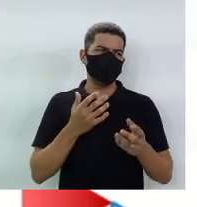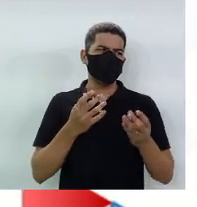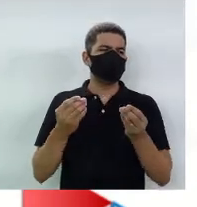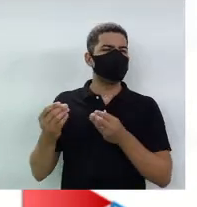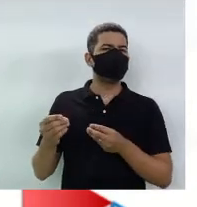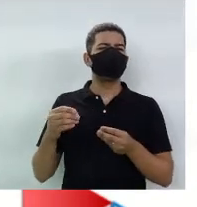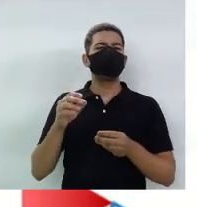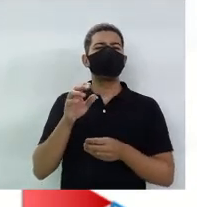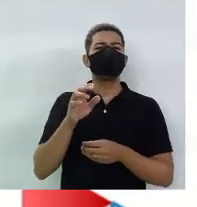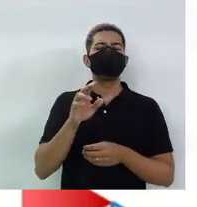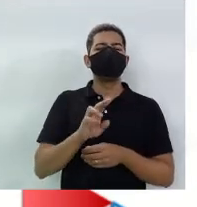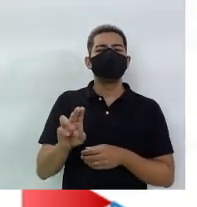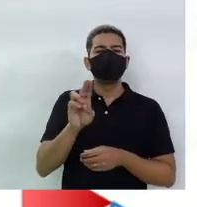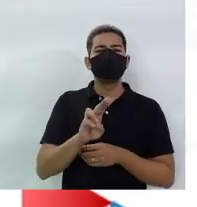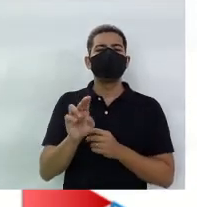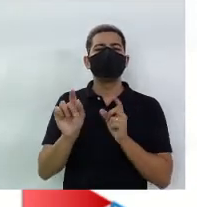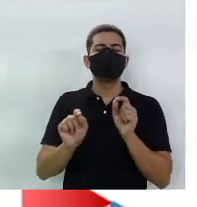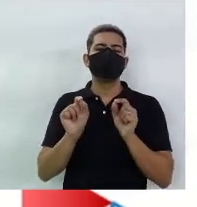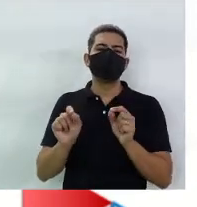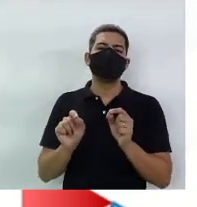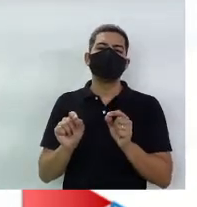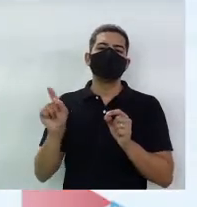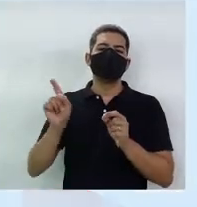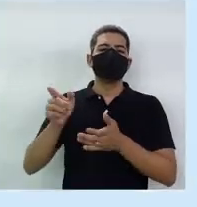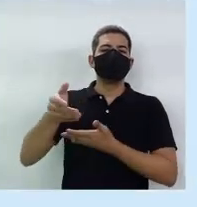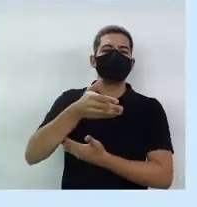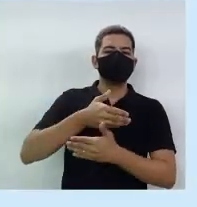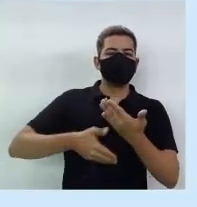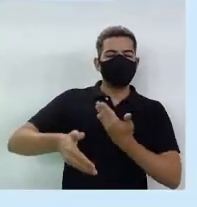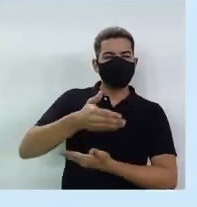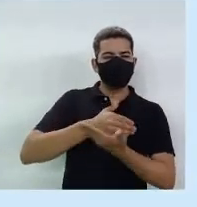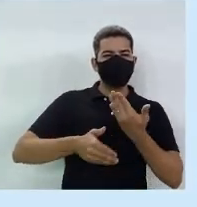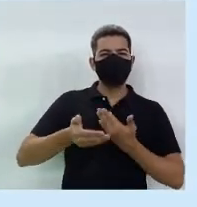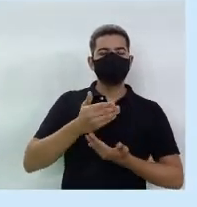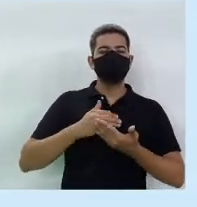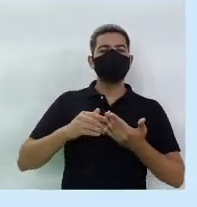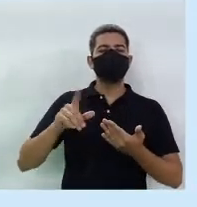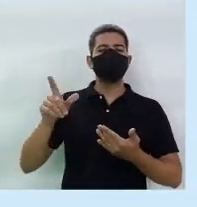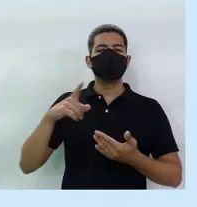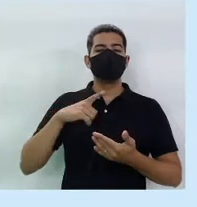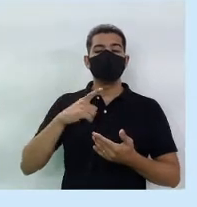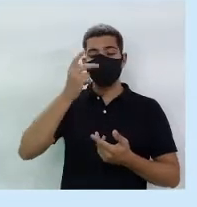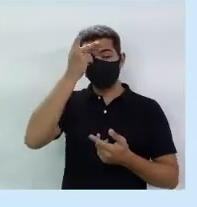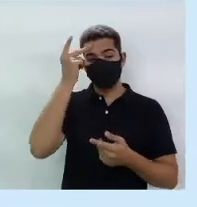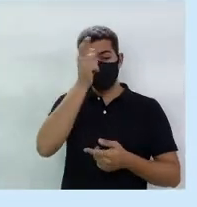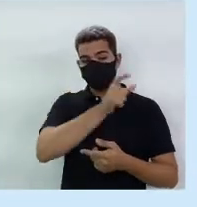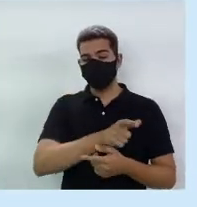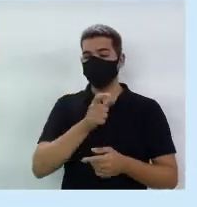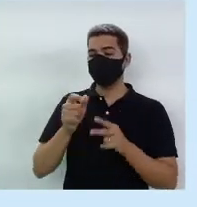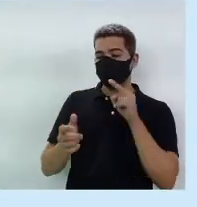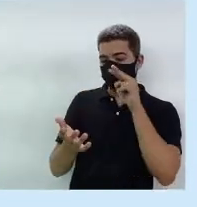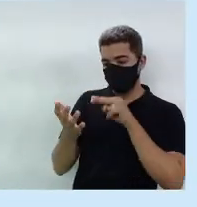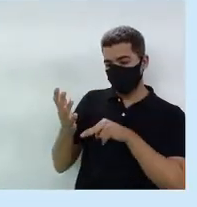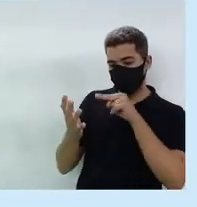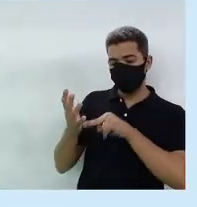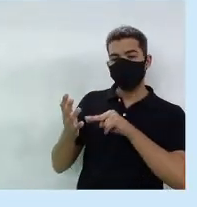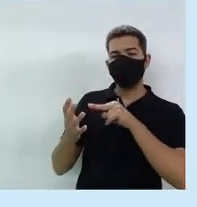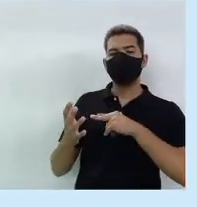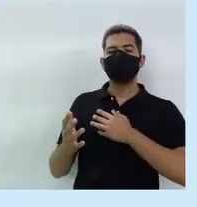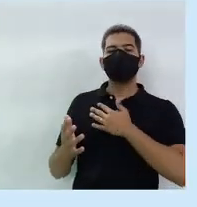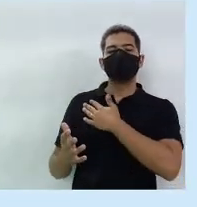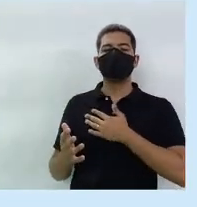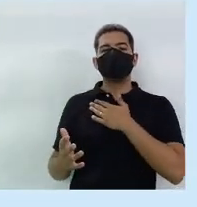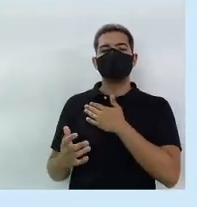aqui fazendo com que essa interação, para que o receptor, o leitor, aquele que vai receber